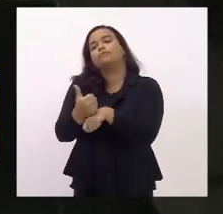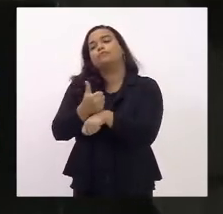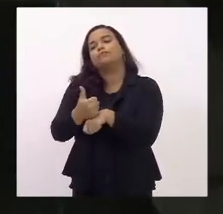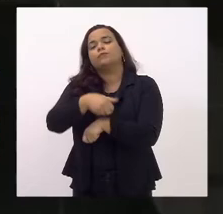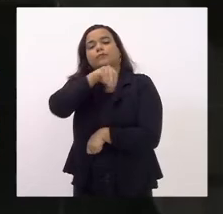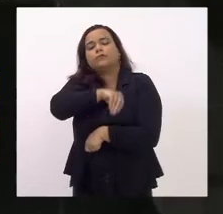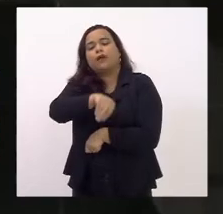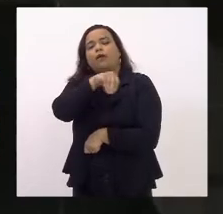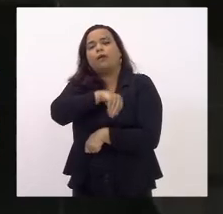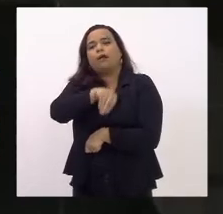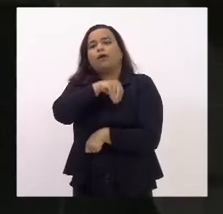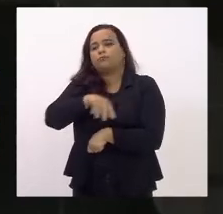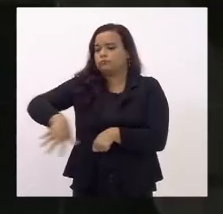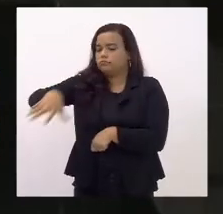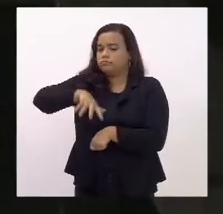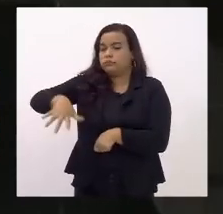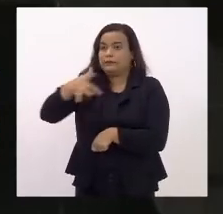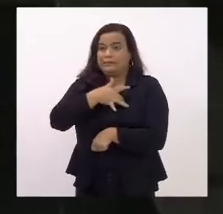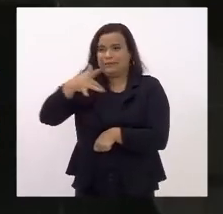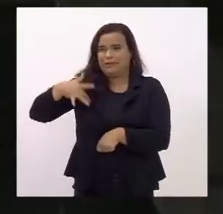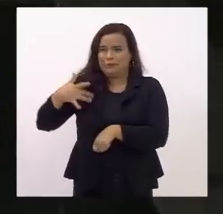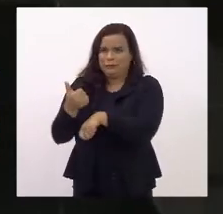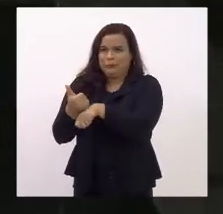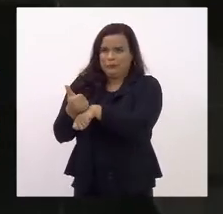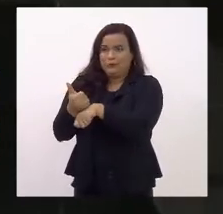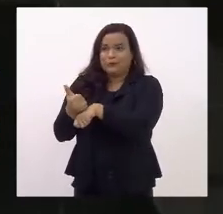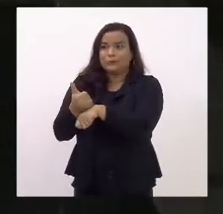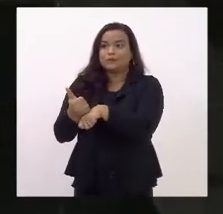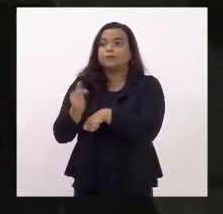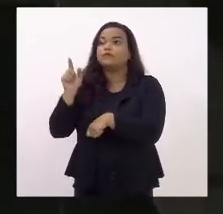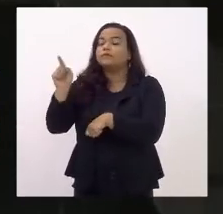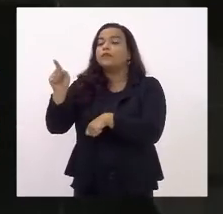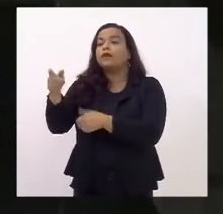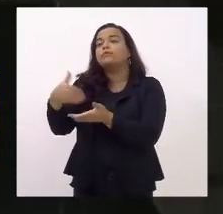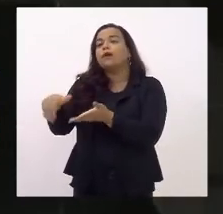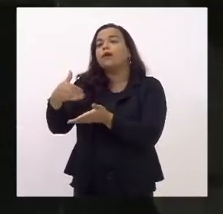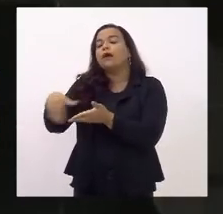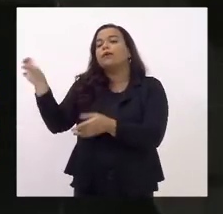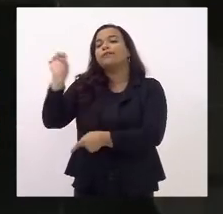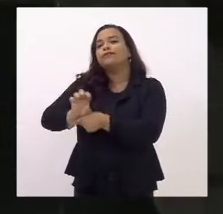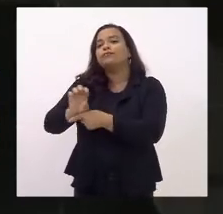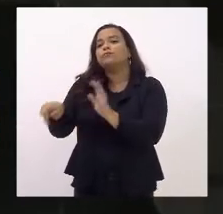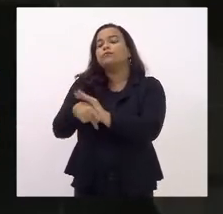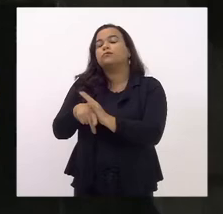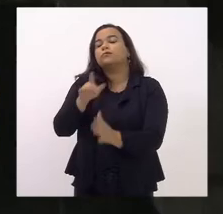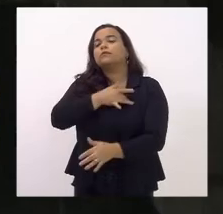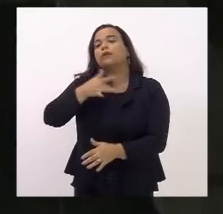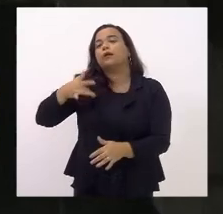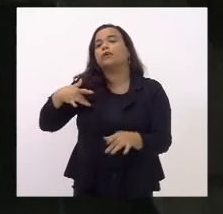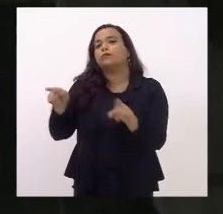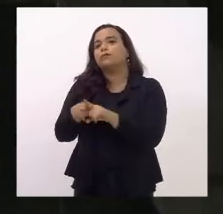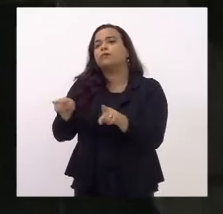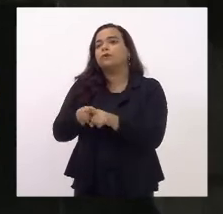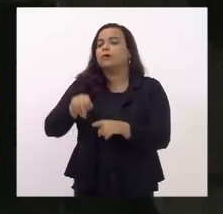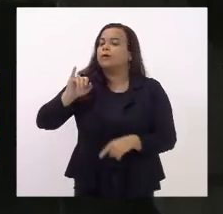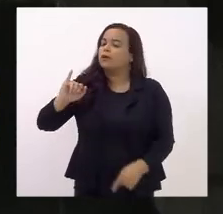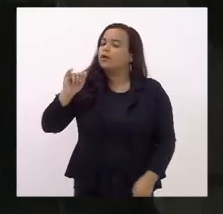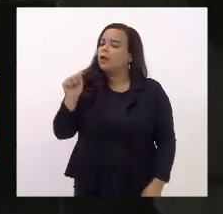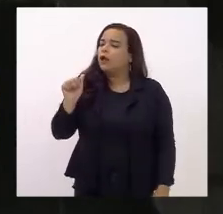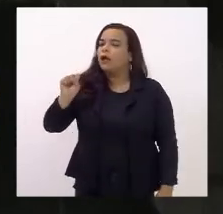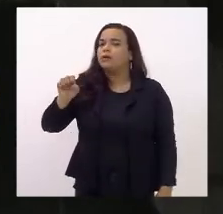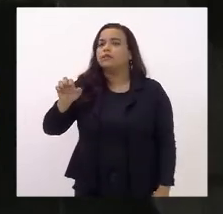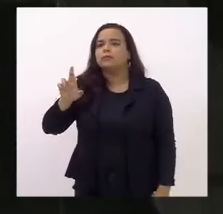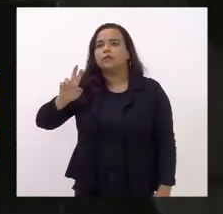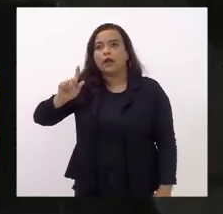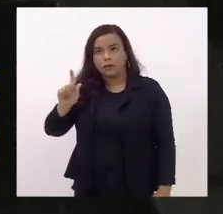de profissionais da saúde no âmbito da Secretaria de Estado de Saúde e do IASERJ. Esta foi uma